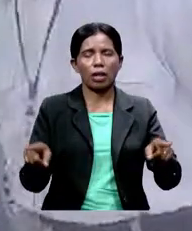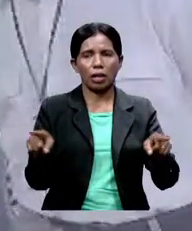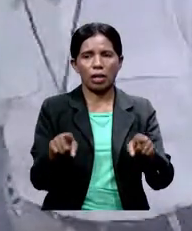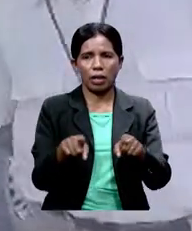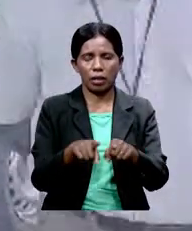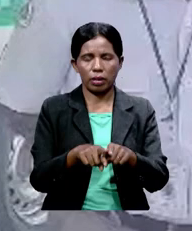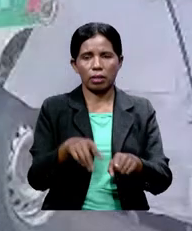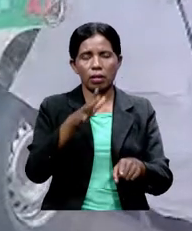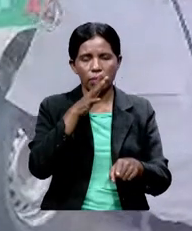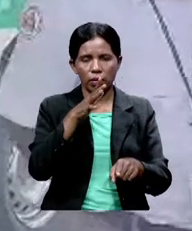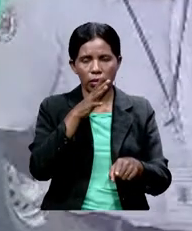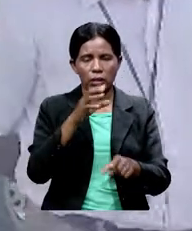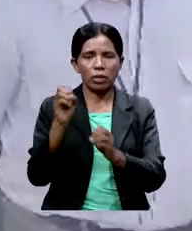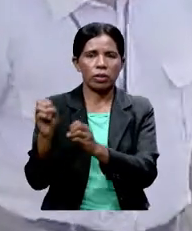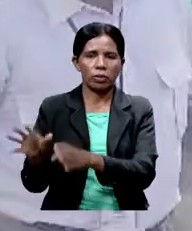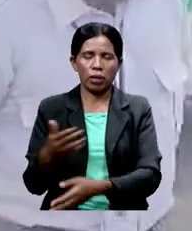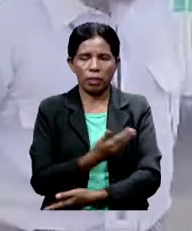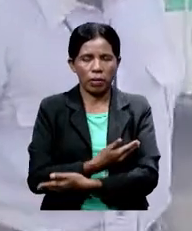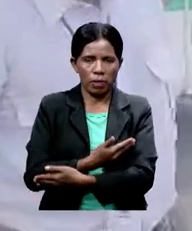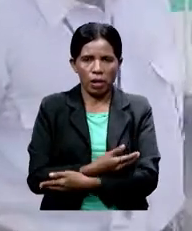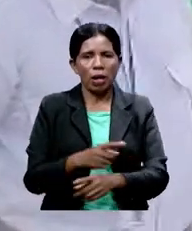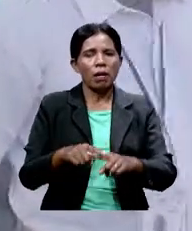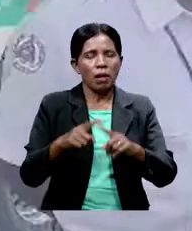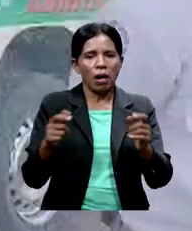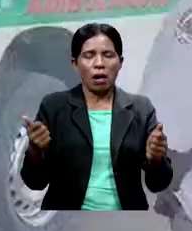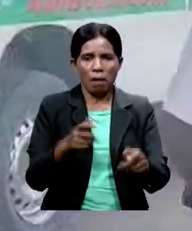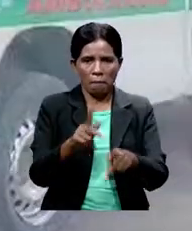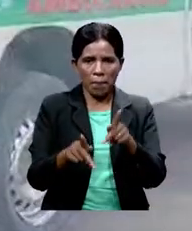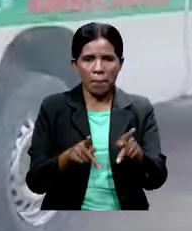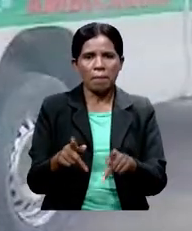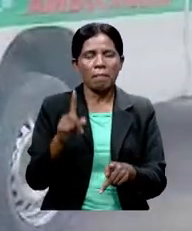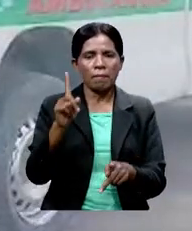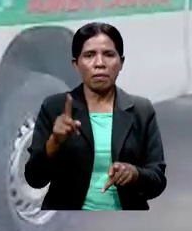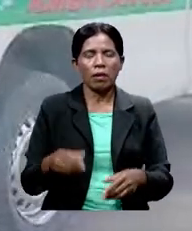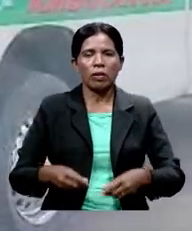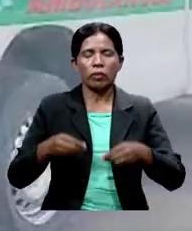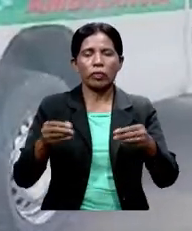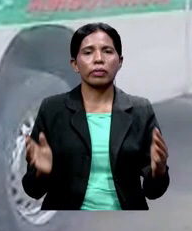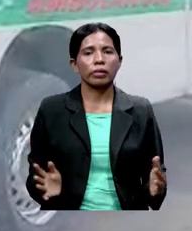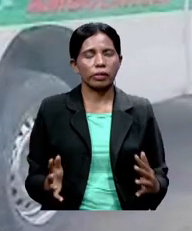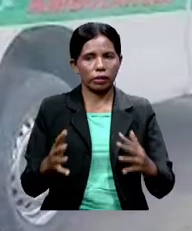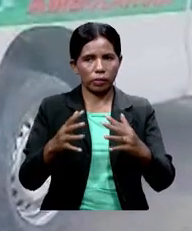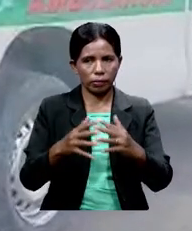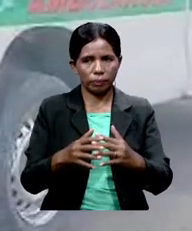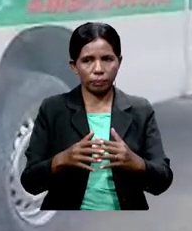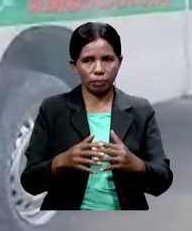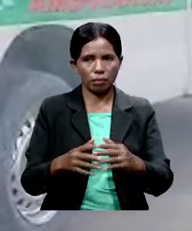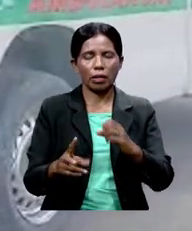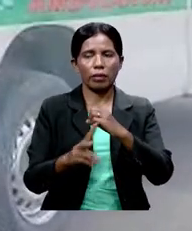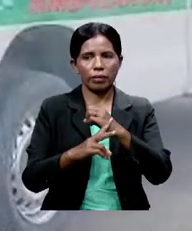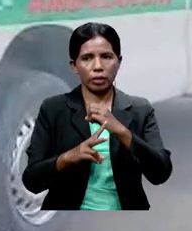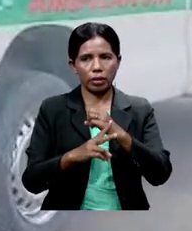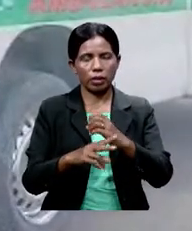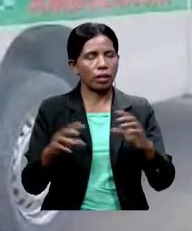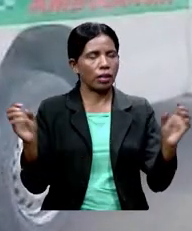hanesang inang nebe mak soe bebe mai be autor ida nebe maka fo isin rua ba vitima ne